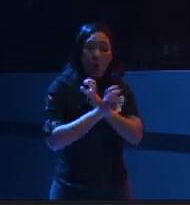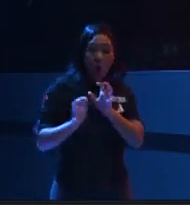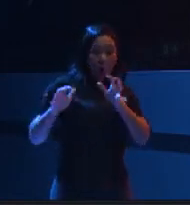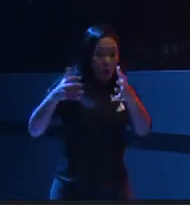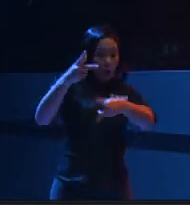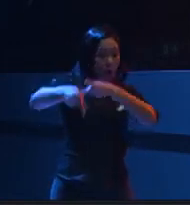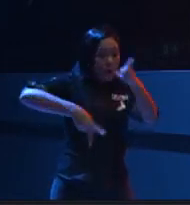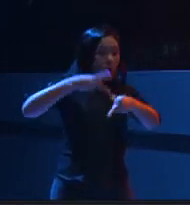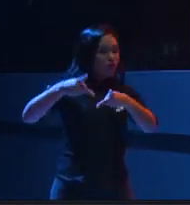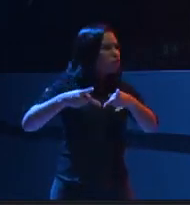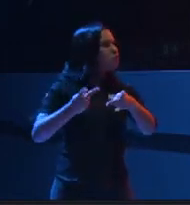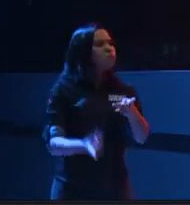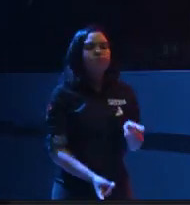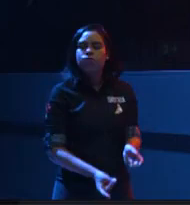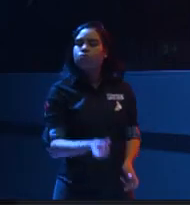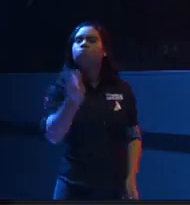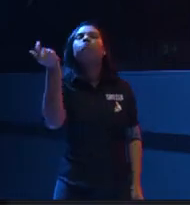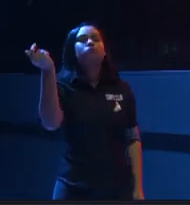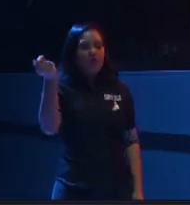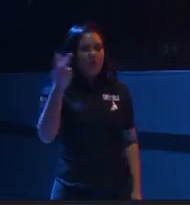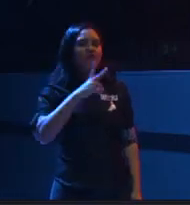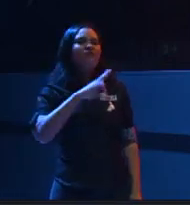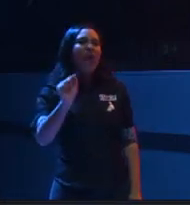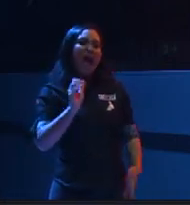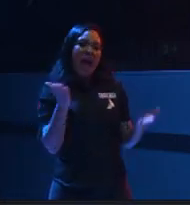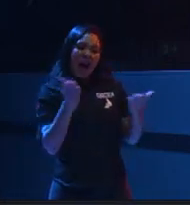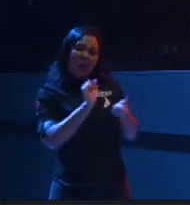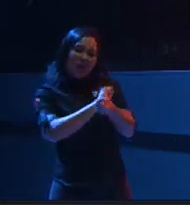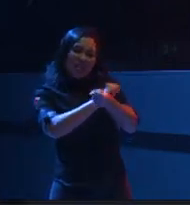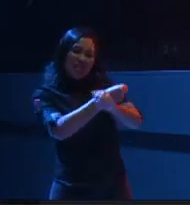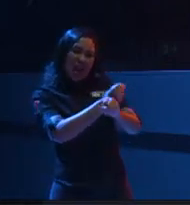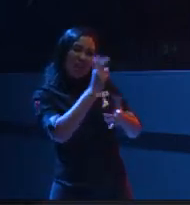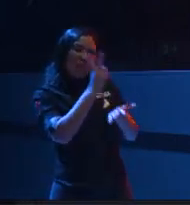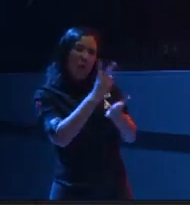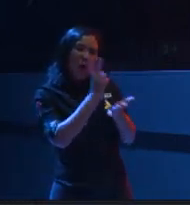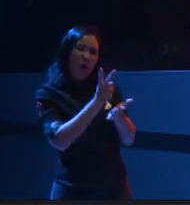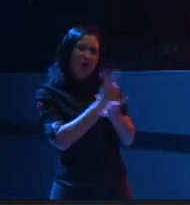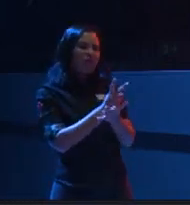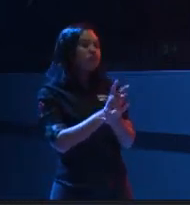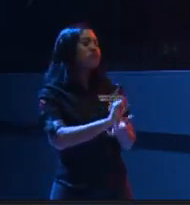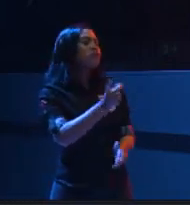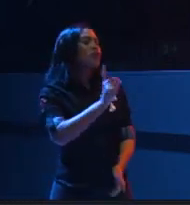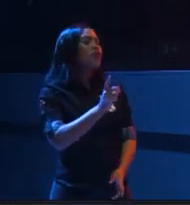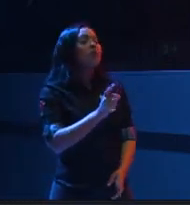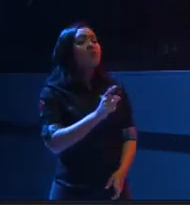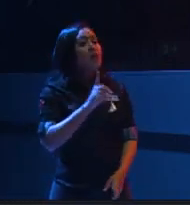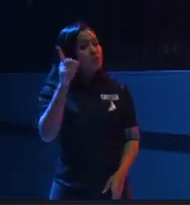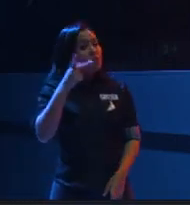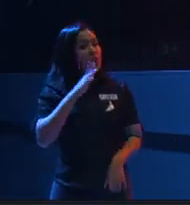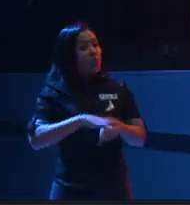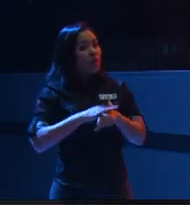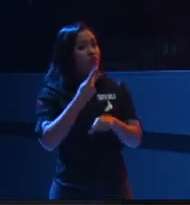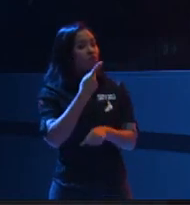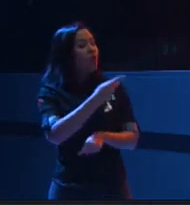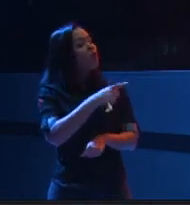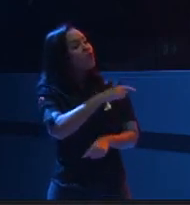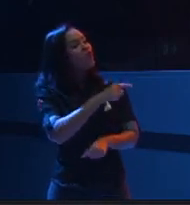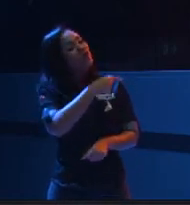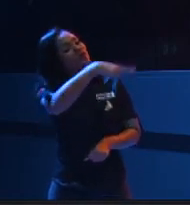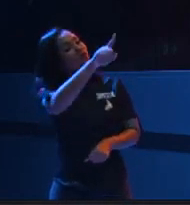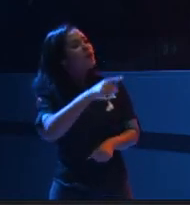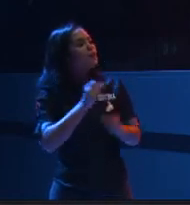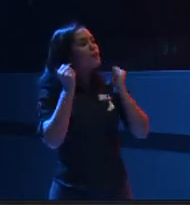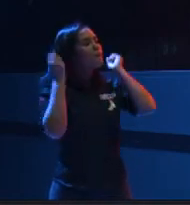Deus tem uma promessa para esse povo eles não serão mais seus escravos vai lá Moisés com 80 anos e peito e fala o